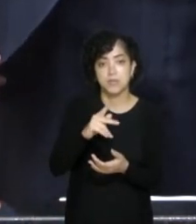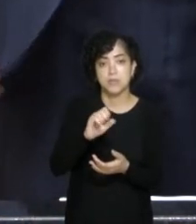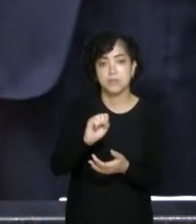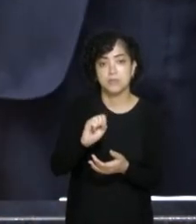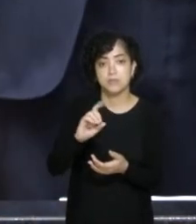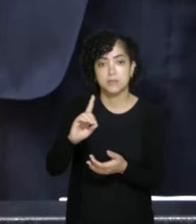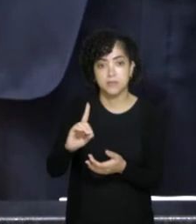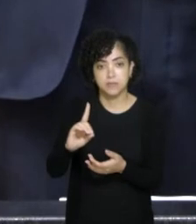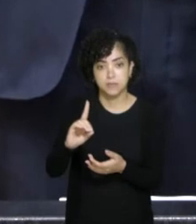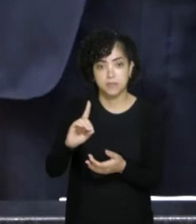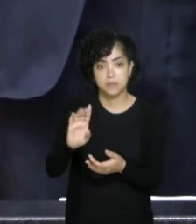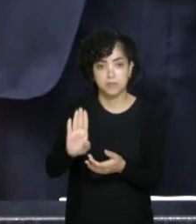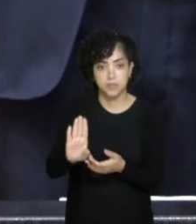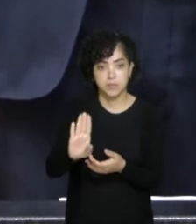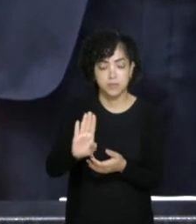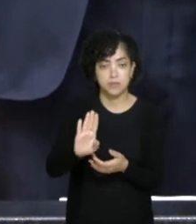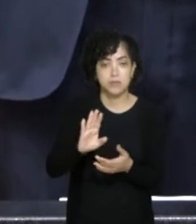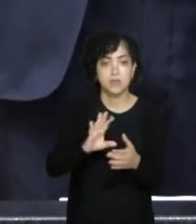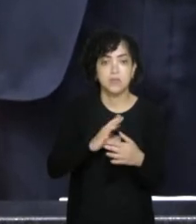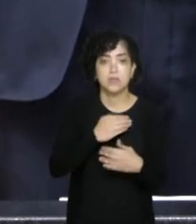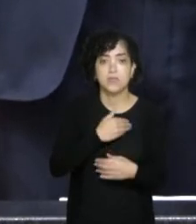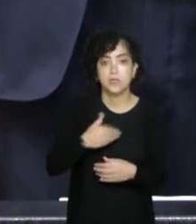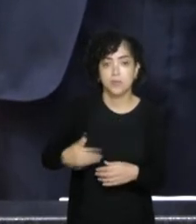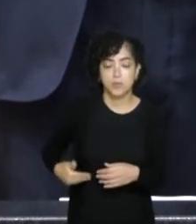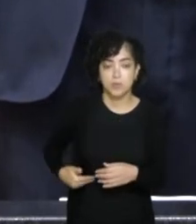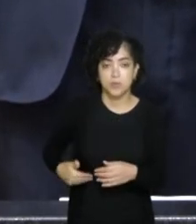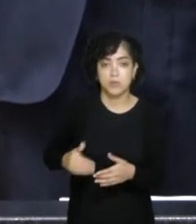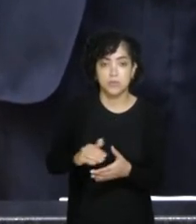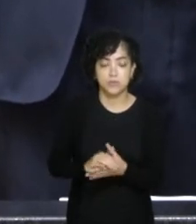e Republicanos, por até 7 minutos.